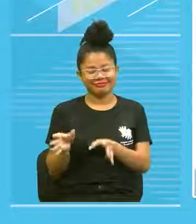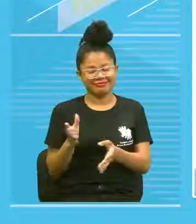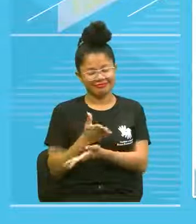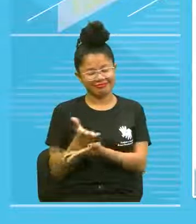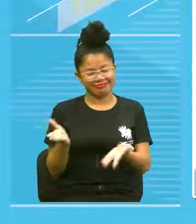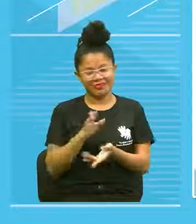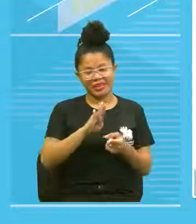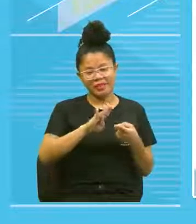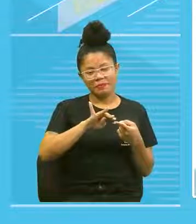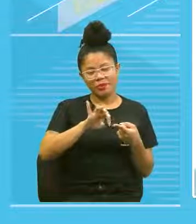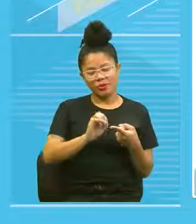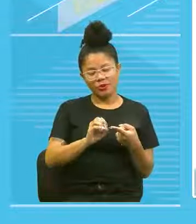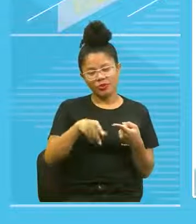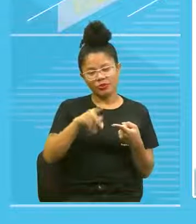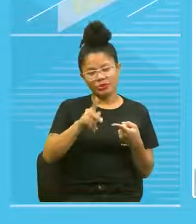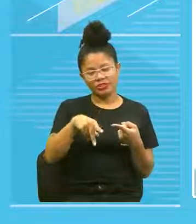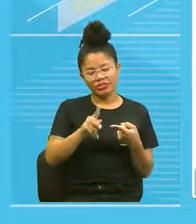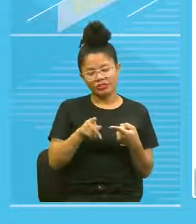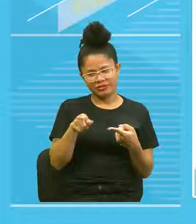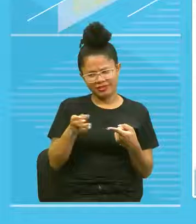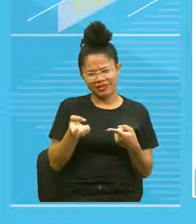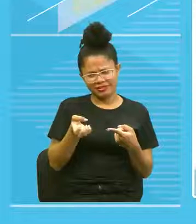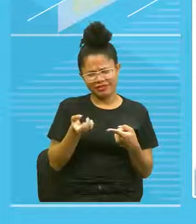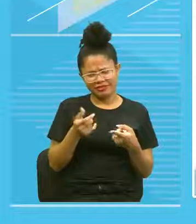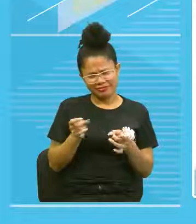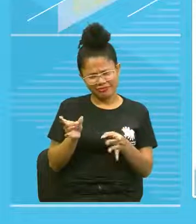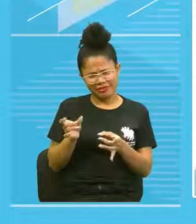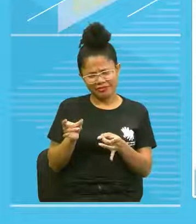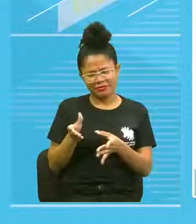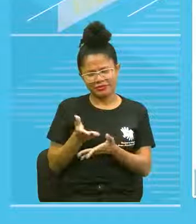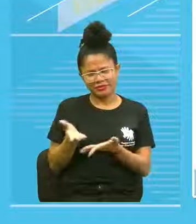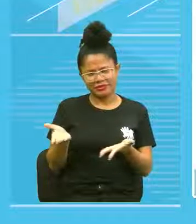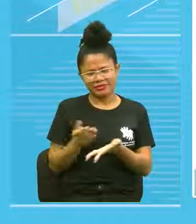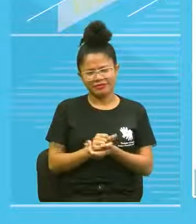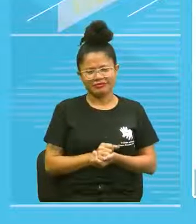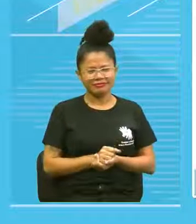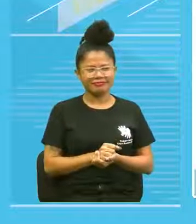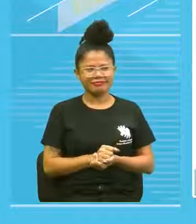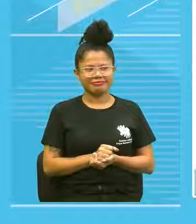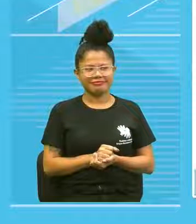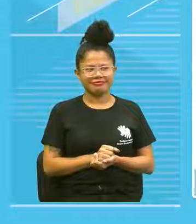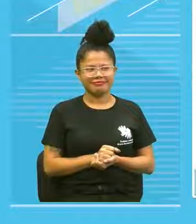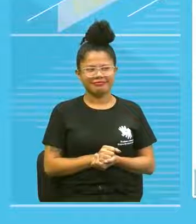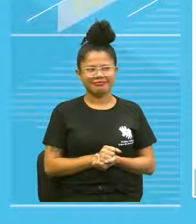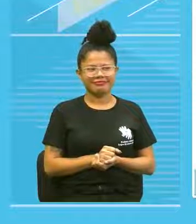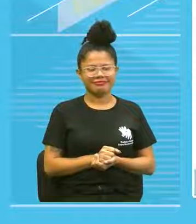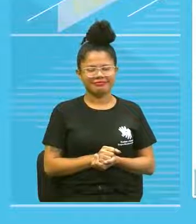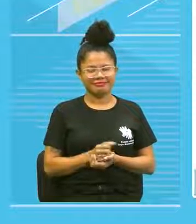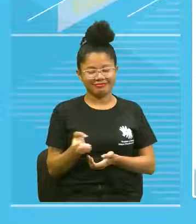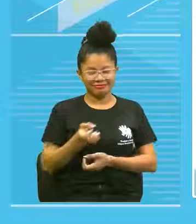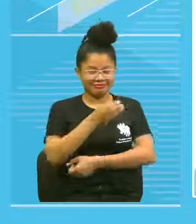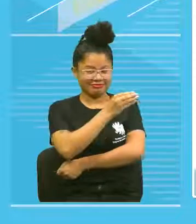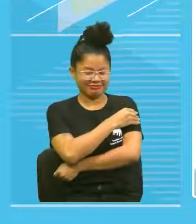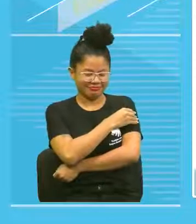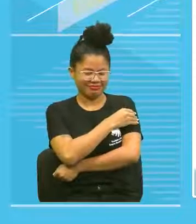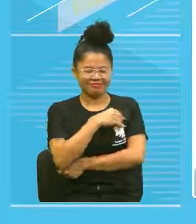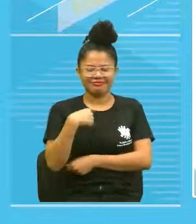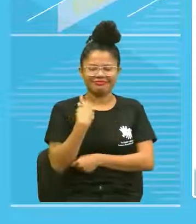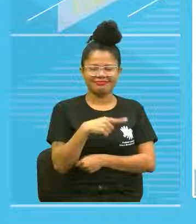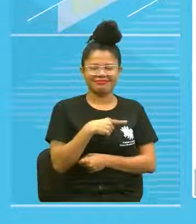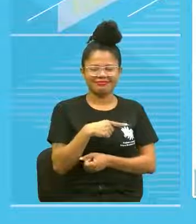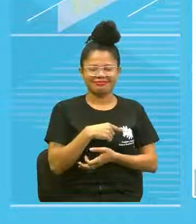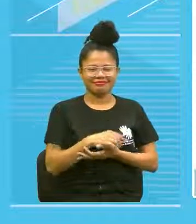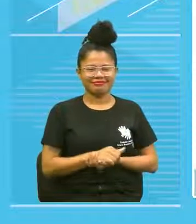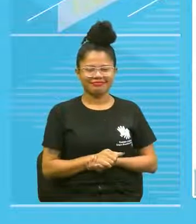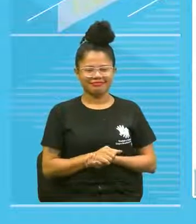se quiser biogás tá aqui Oi tá afim quer álcool tá aqui